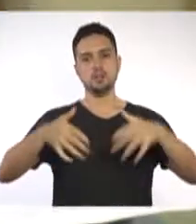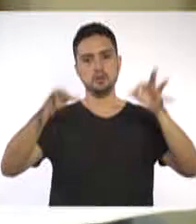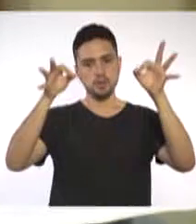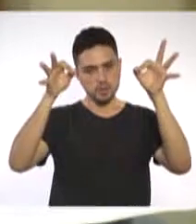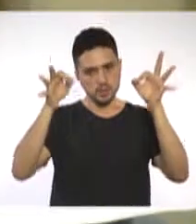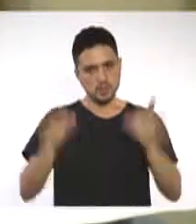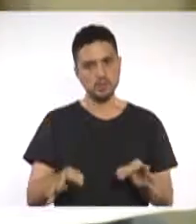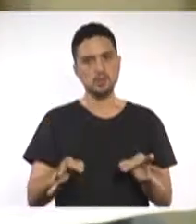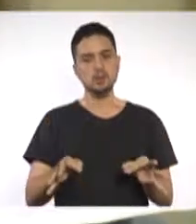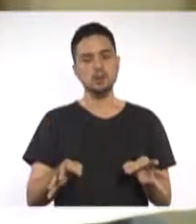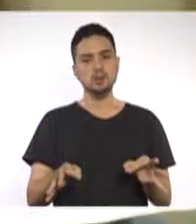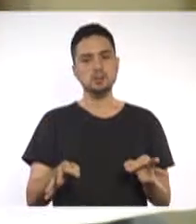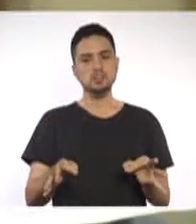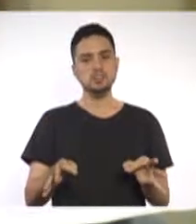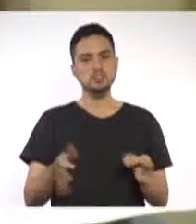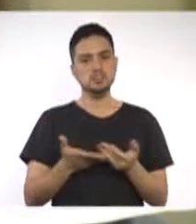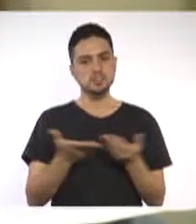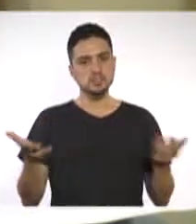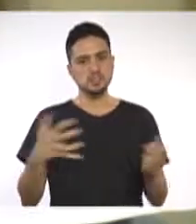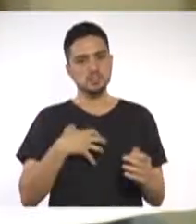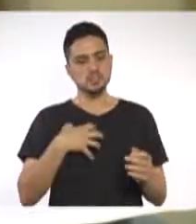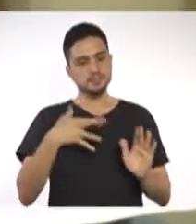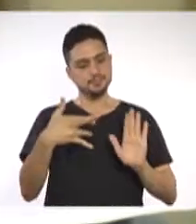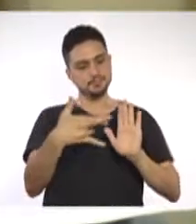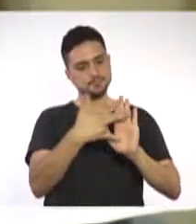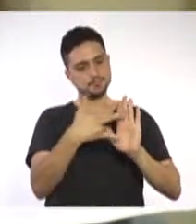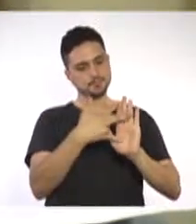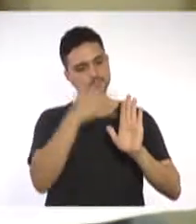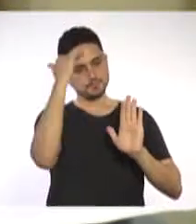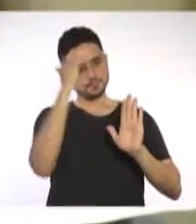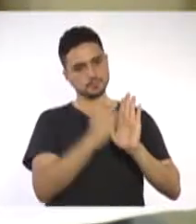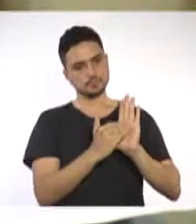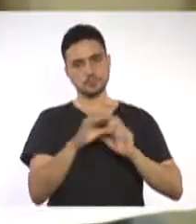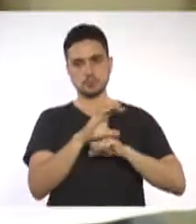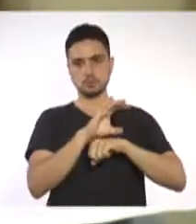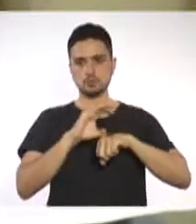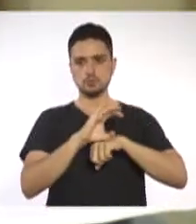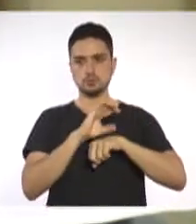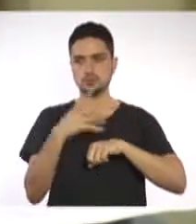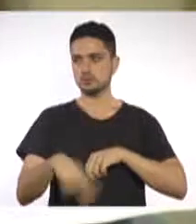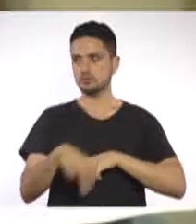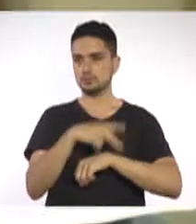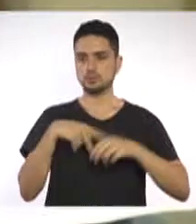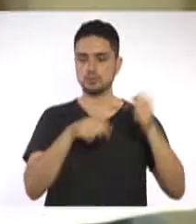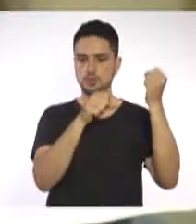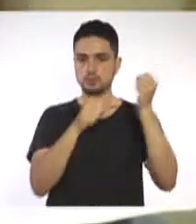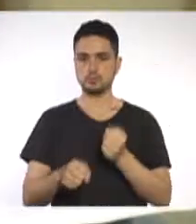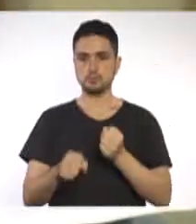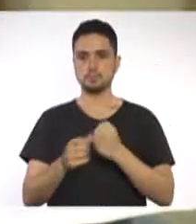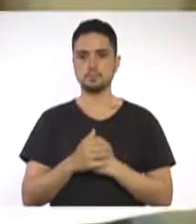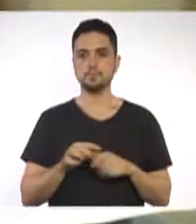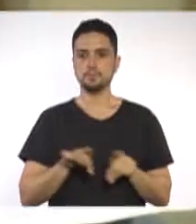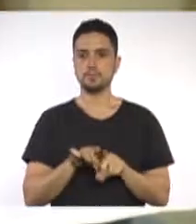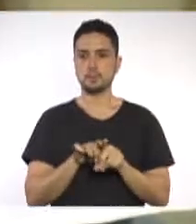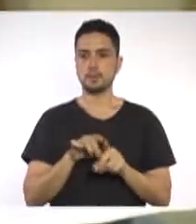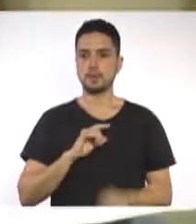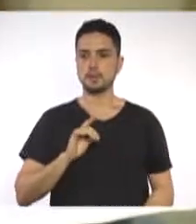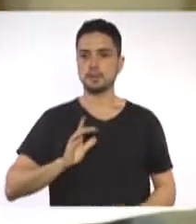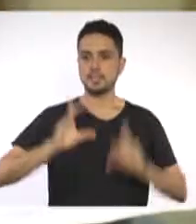exatamente em respeito à Constituição da República e aos direitos dos